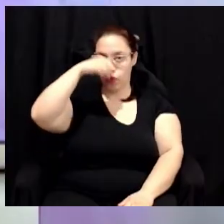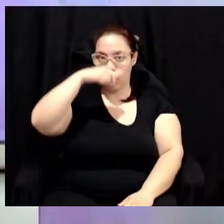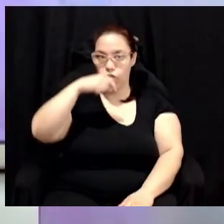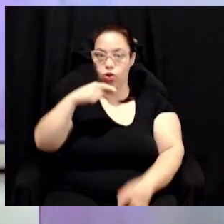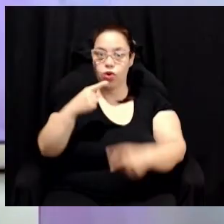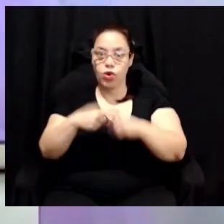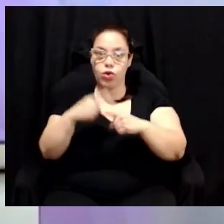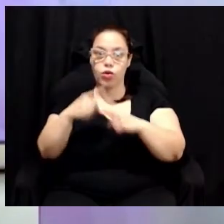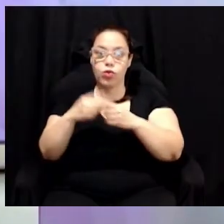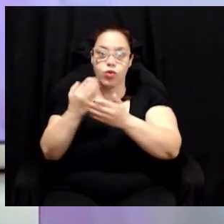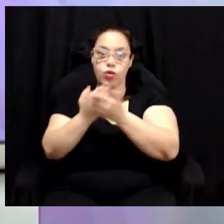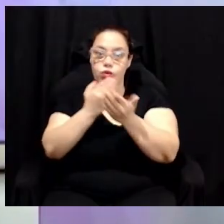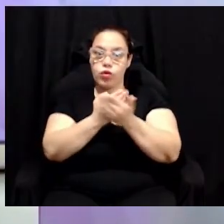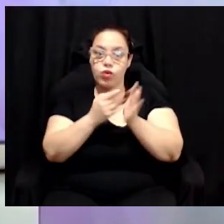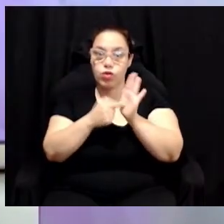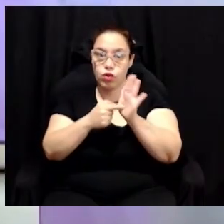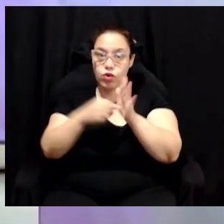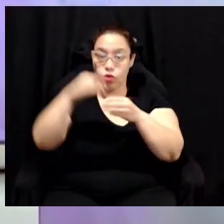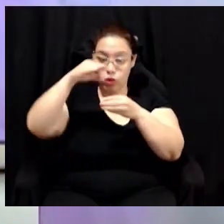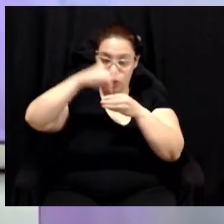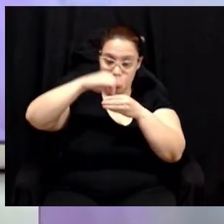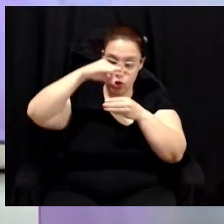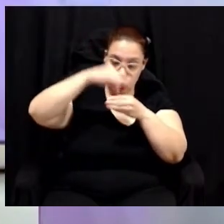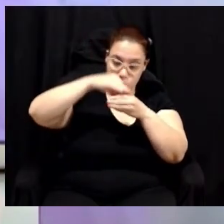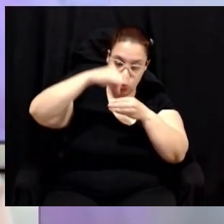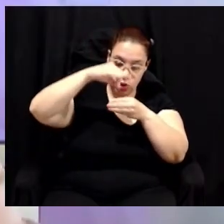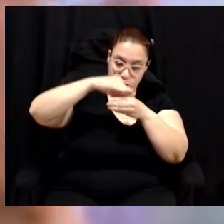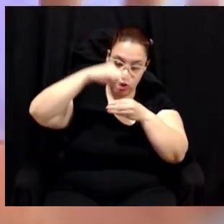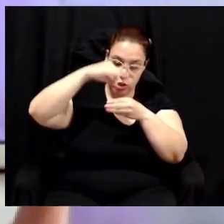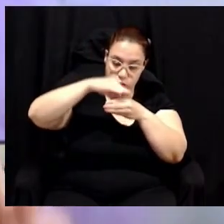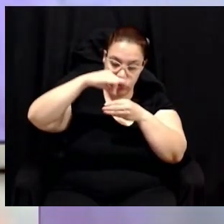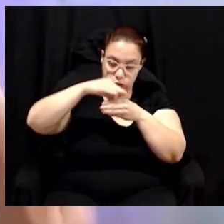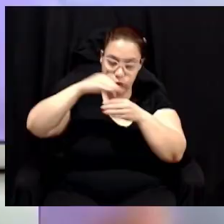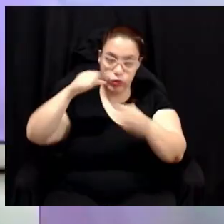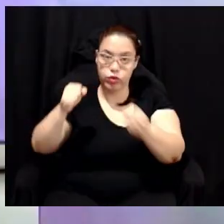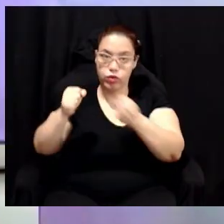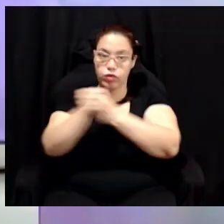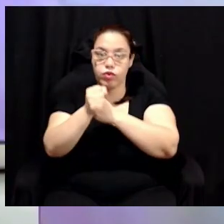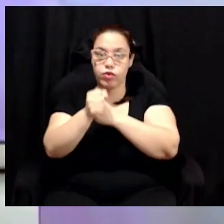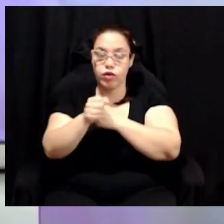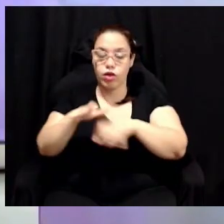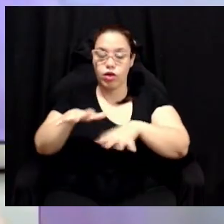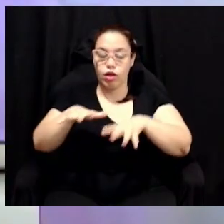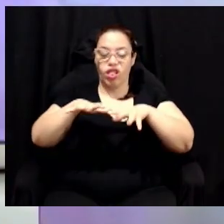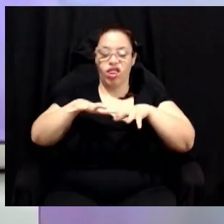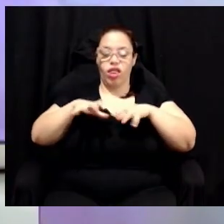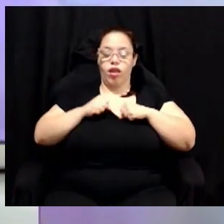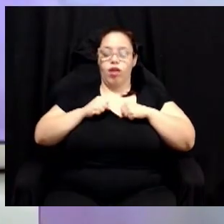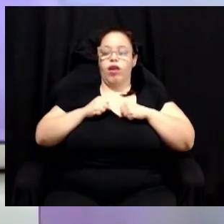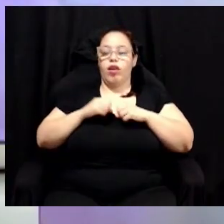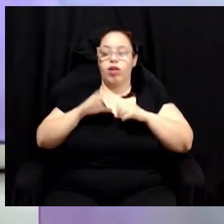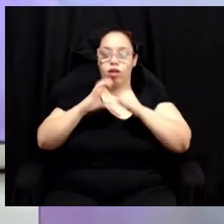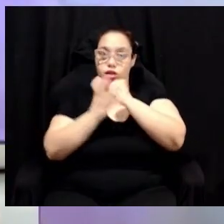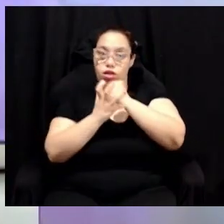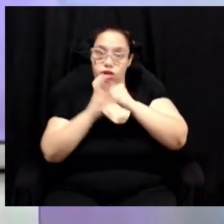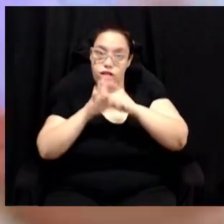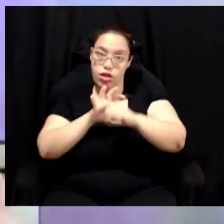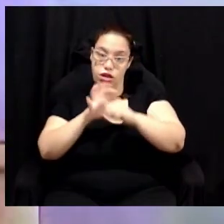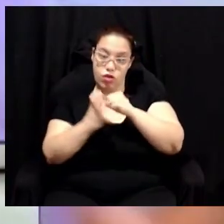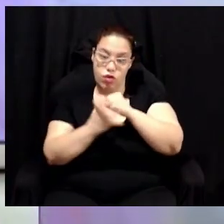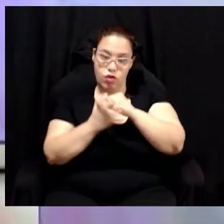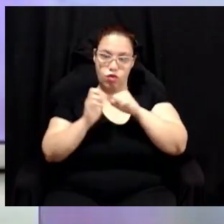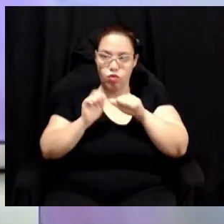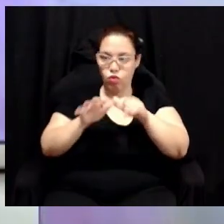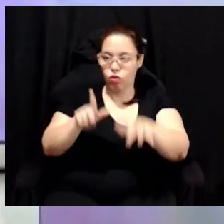Porque fizeram estudos e viram que esse chá, ele combate a infecção respiratória do Covid, da influenza ou